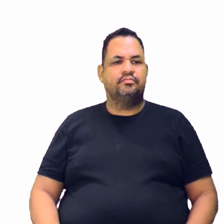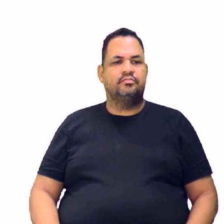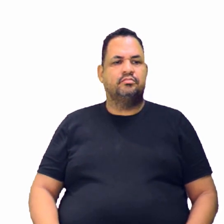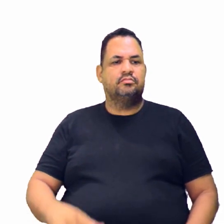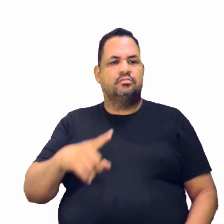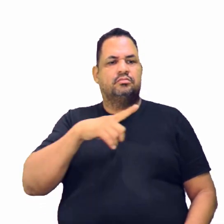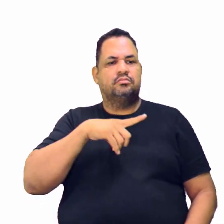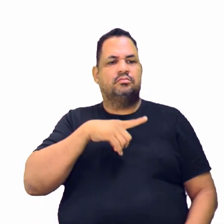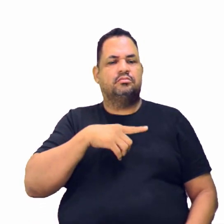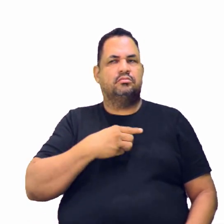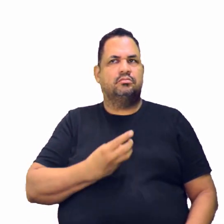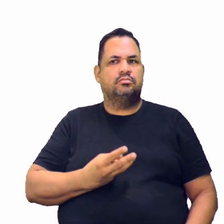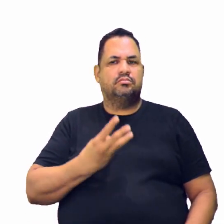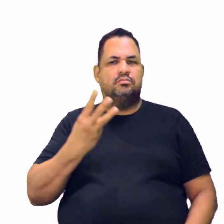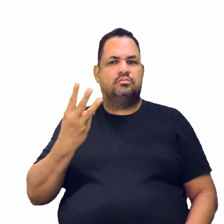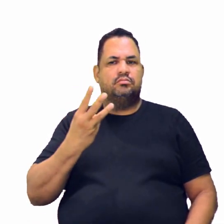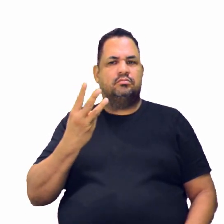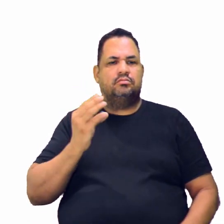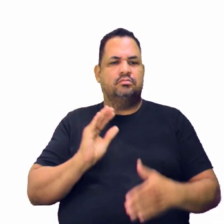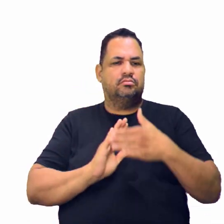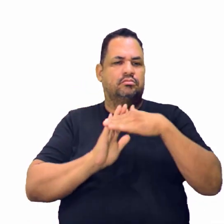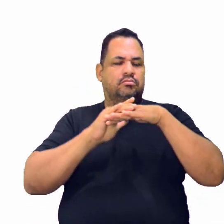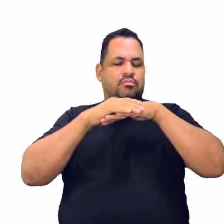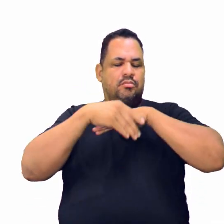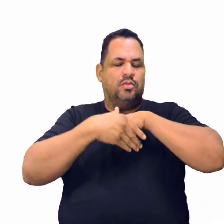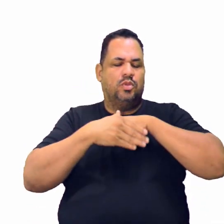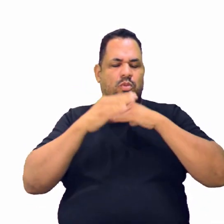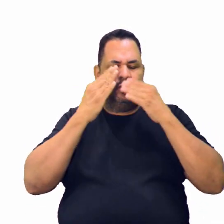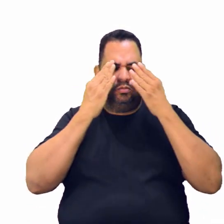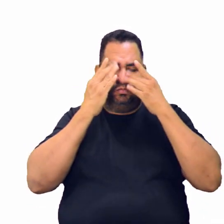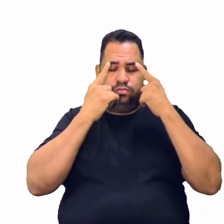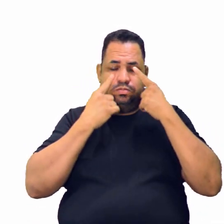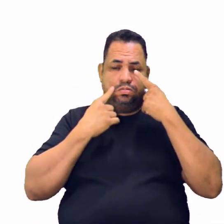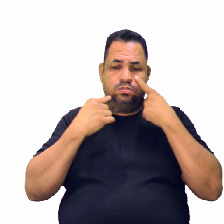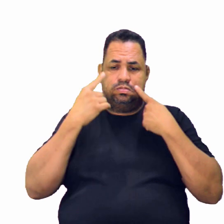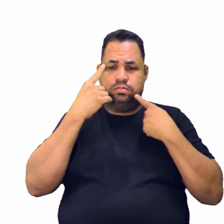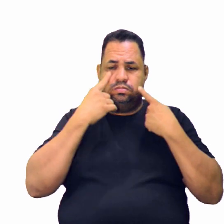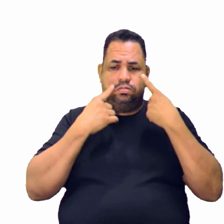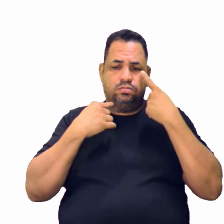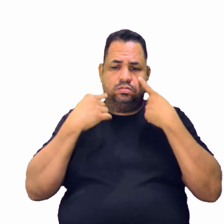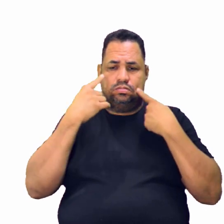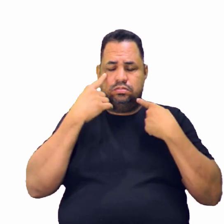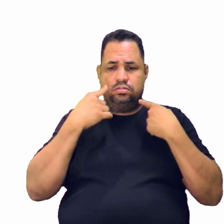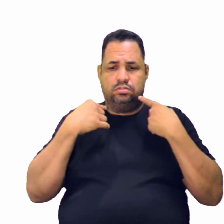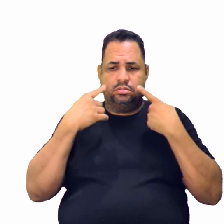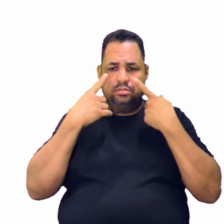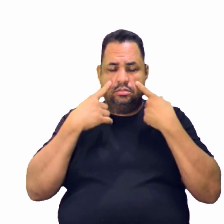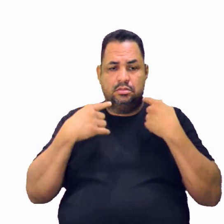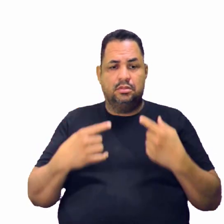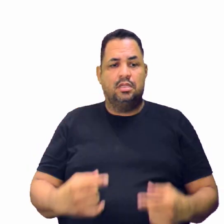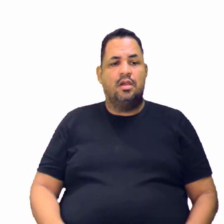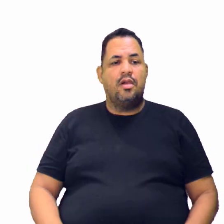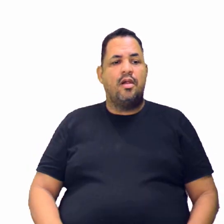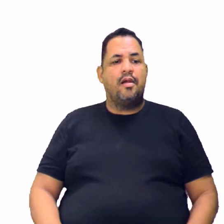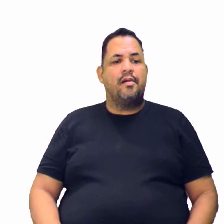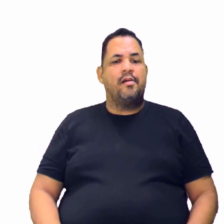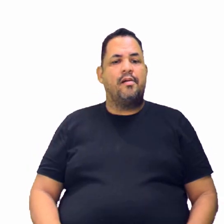Havia 3 noites que chorava. Ó, faziam, né? Melhor faziam